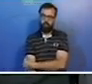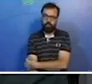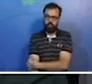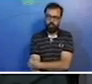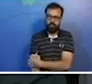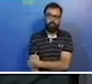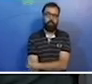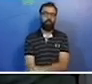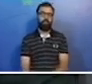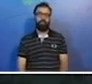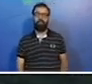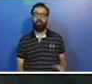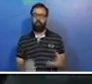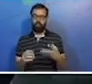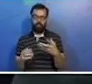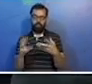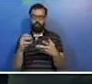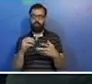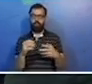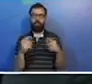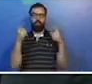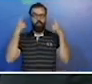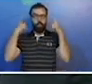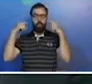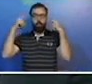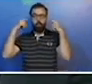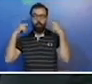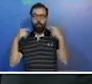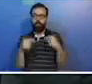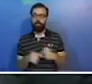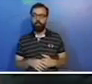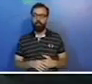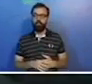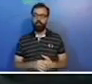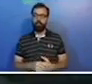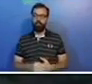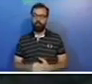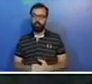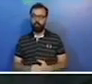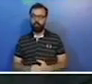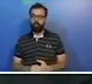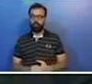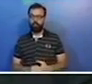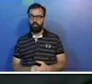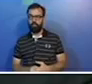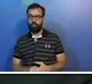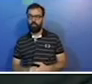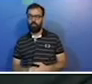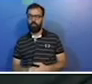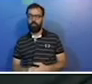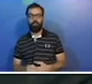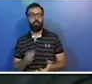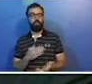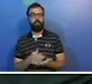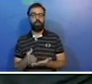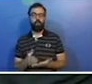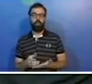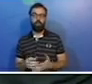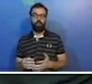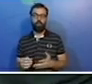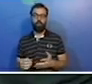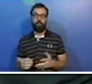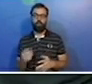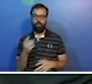tenha ovelha. Então, a nossa ovelhinha está aqui. Mas espera aí, eu posso começar uma cadeia alimentar por